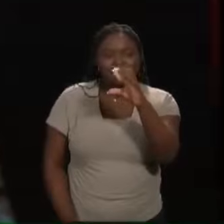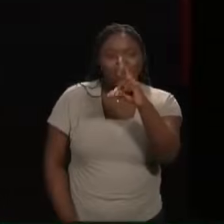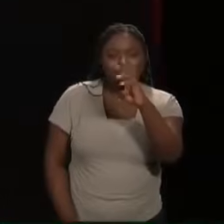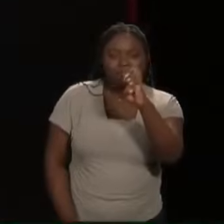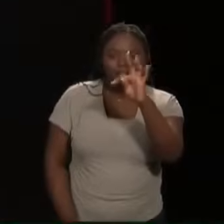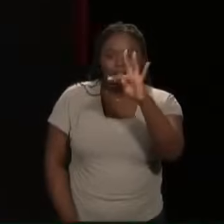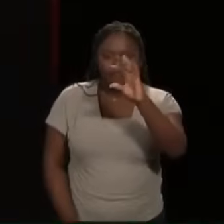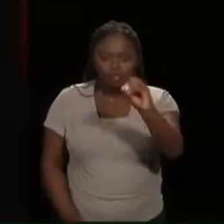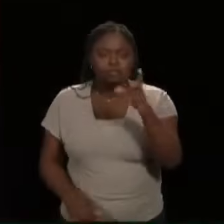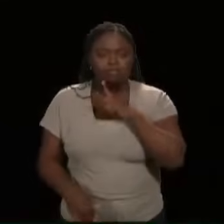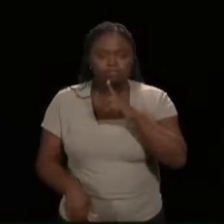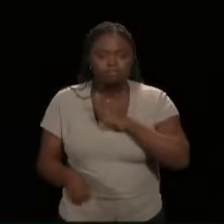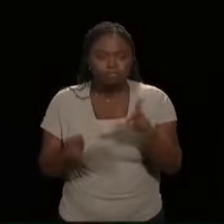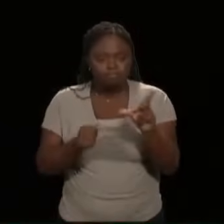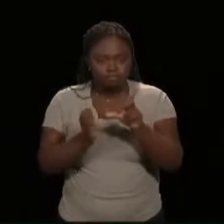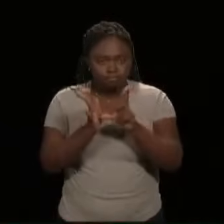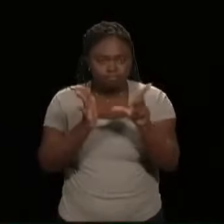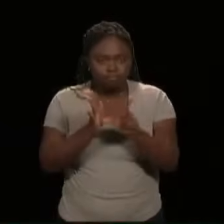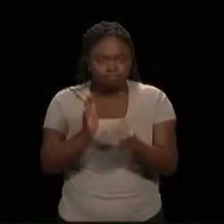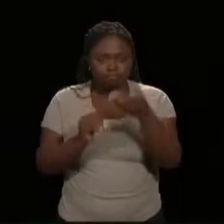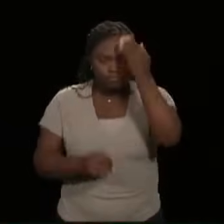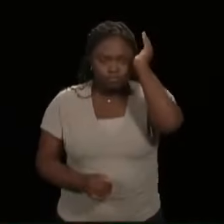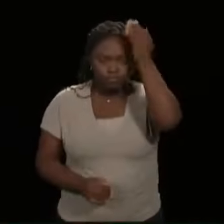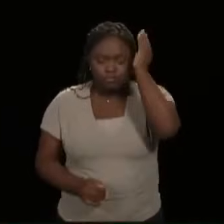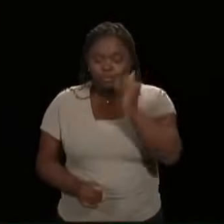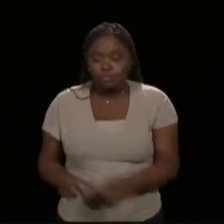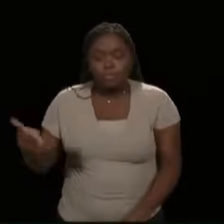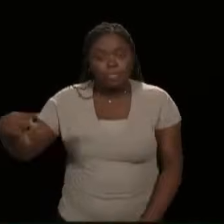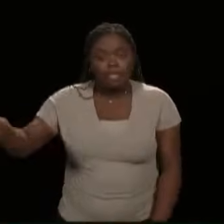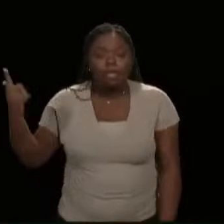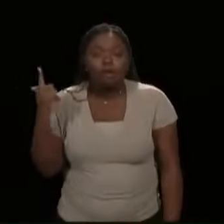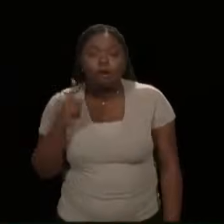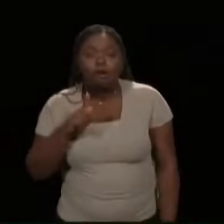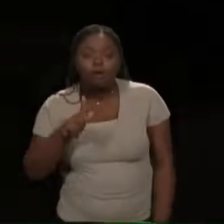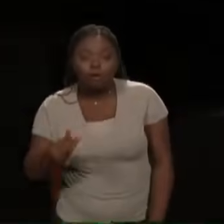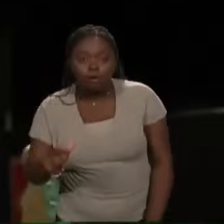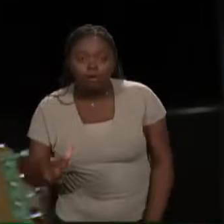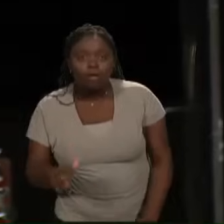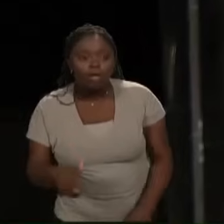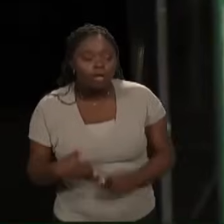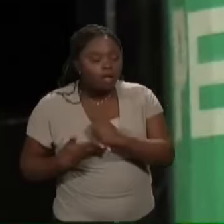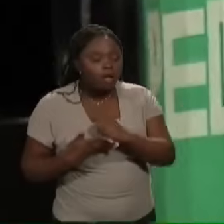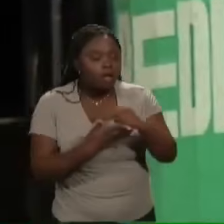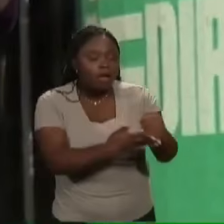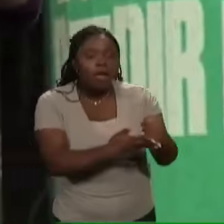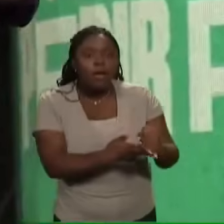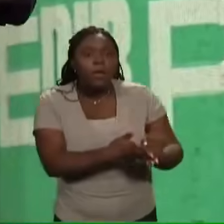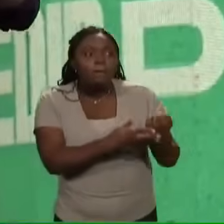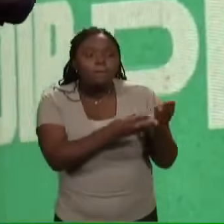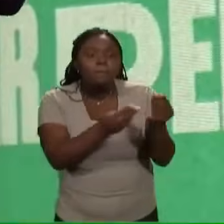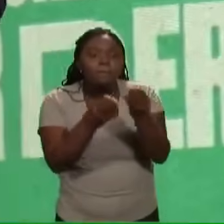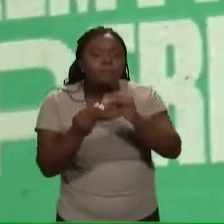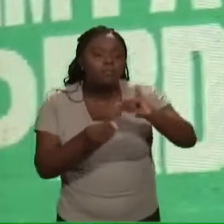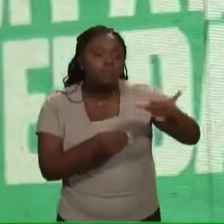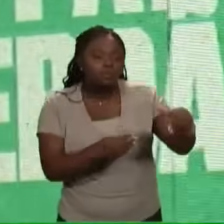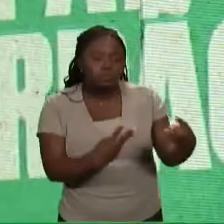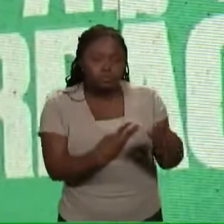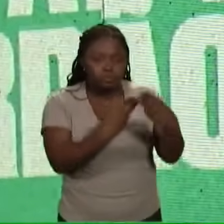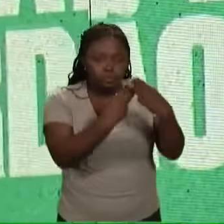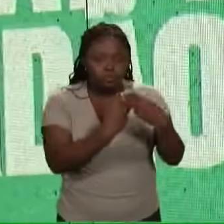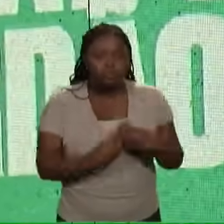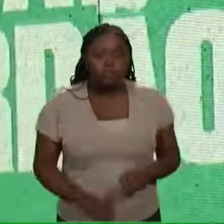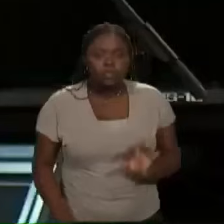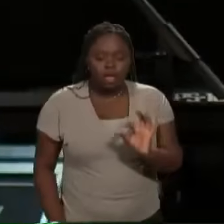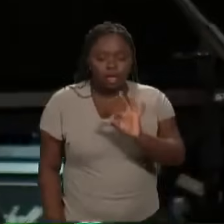E aí, eles salvaram a vida de centenas de judeus. A polícia Gestapo